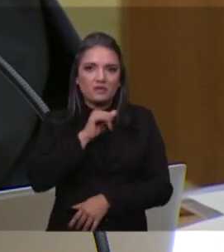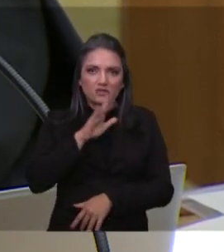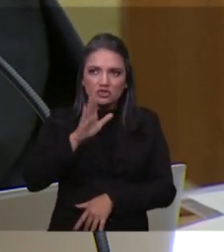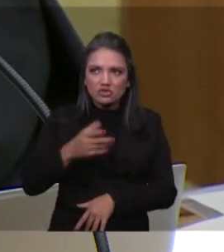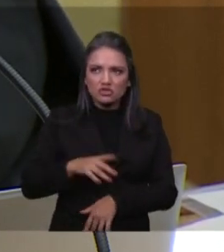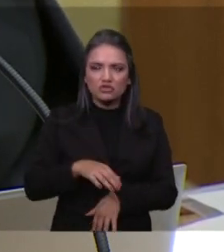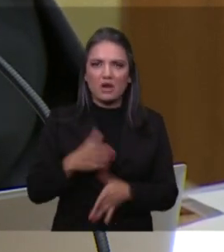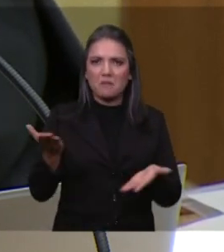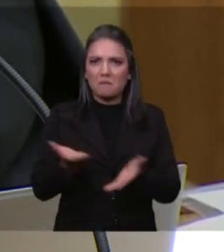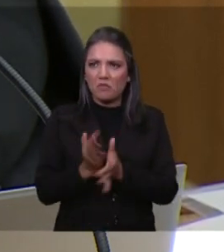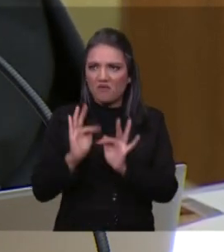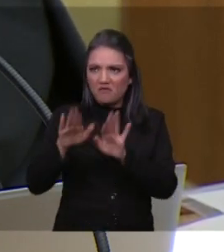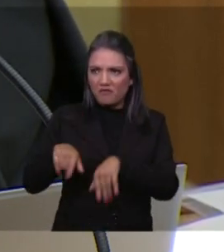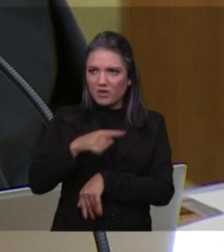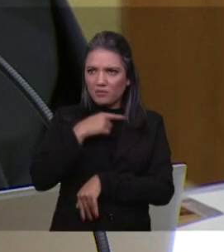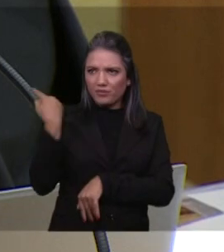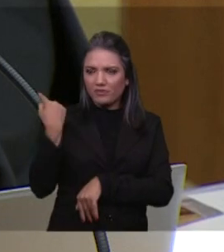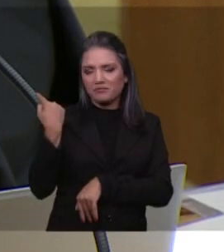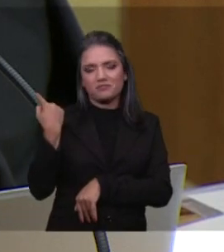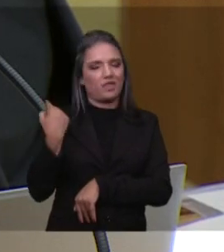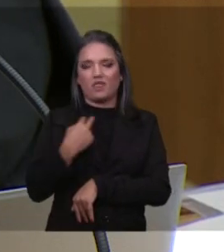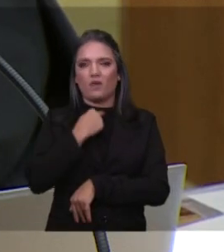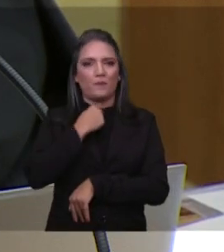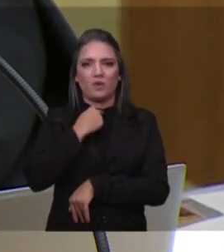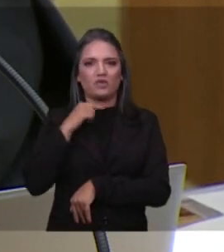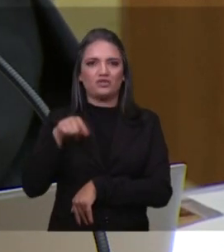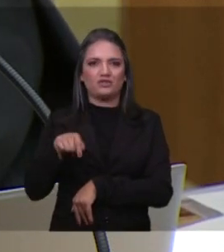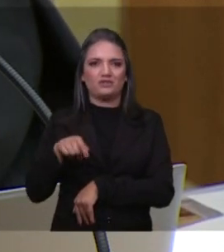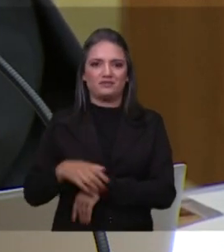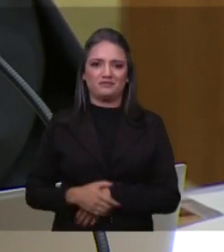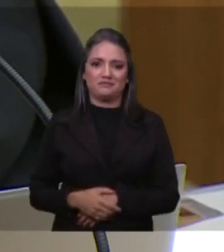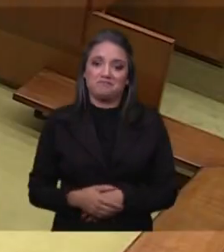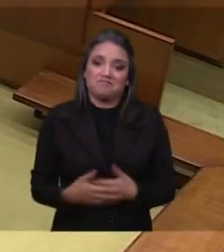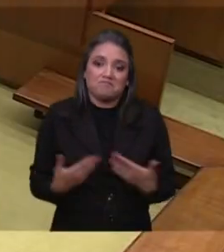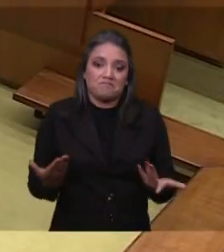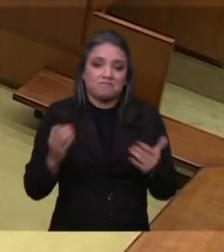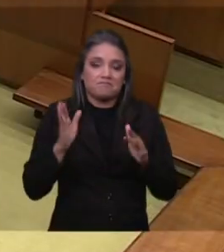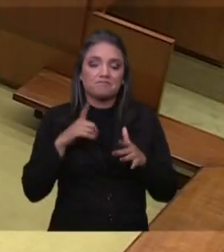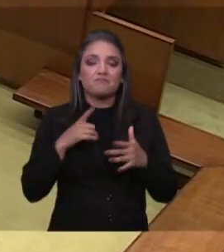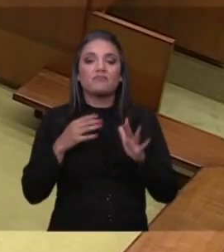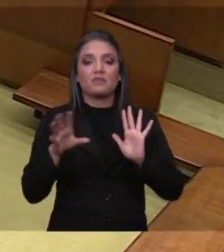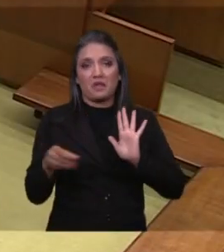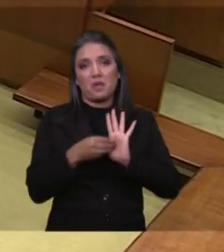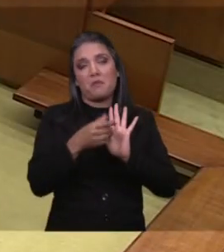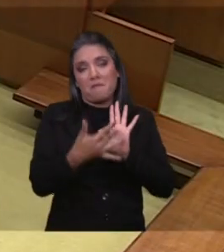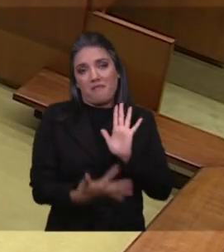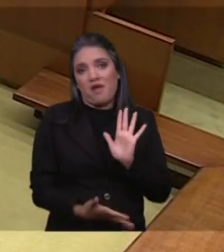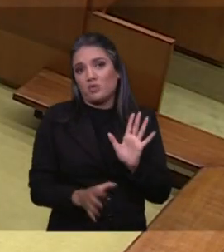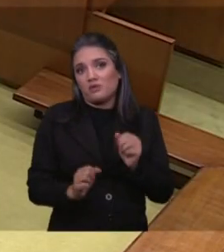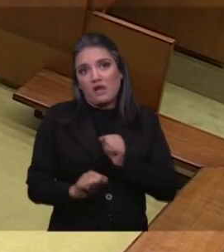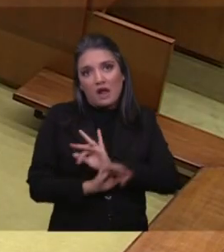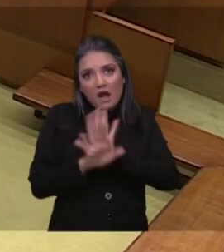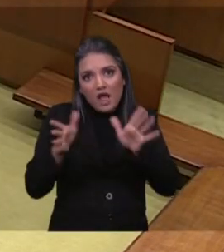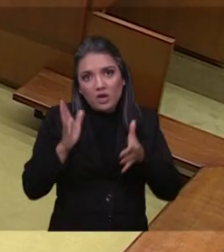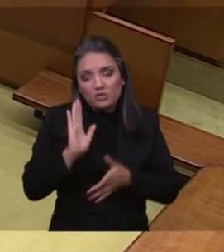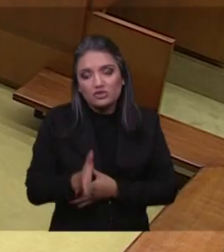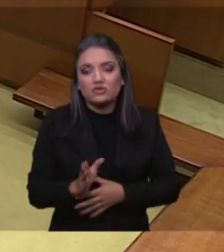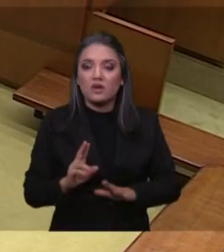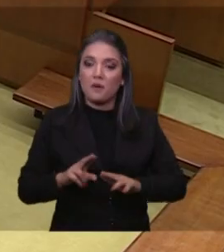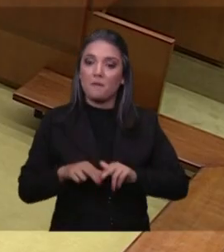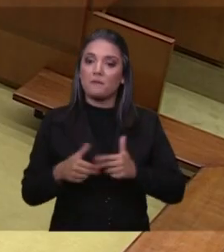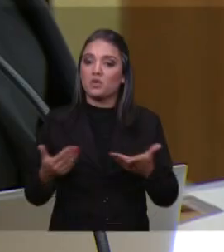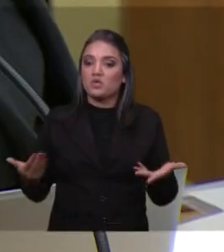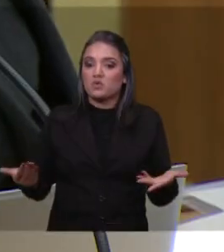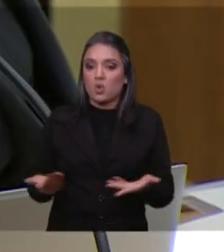em julgado, portanto, nós negamos a possibilidade de rescisória. Está claro nos embargos. Por isso que eu não vejo hoje